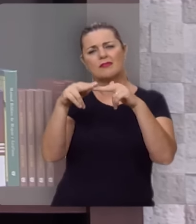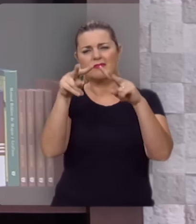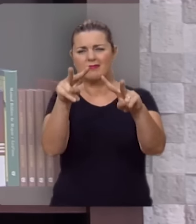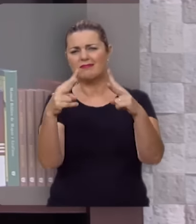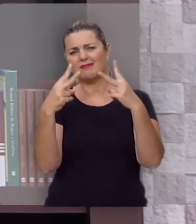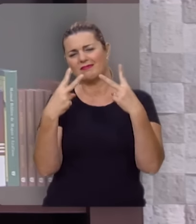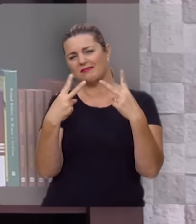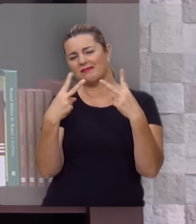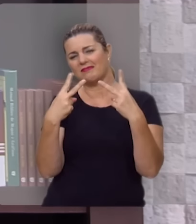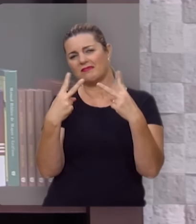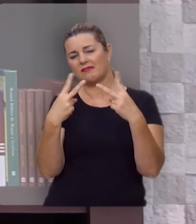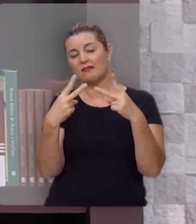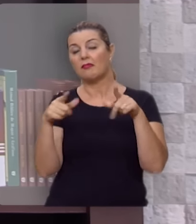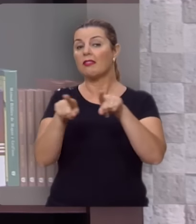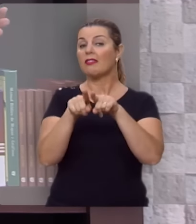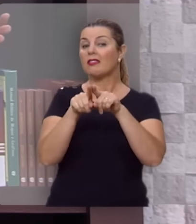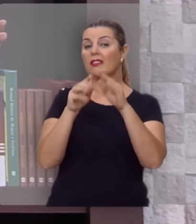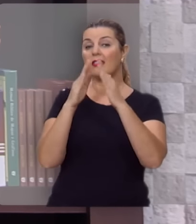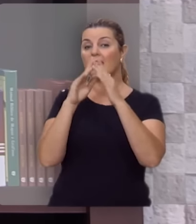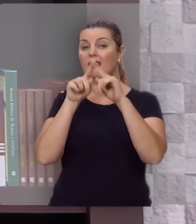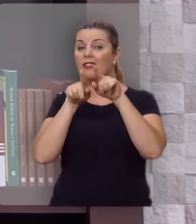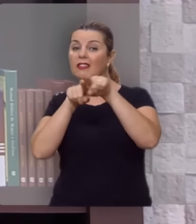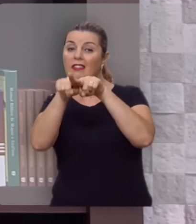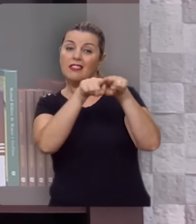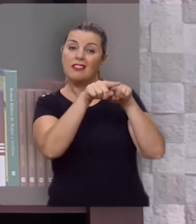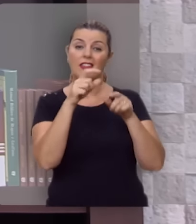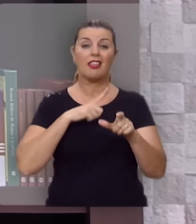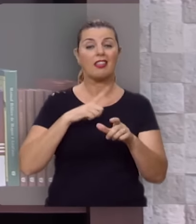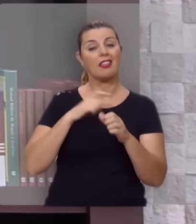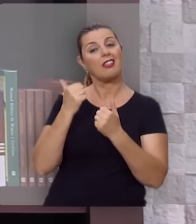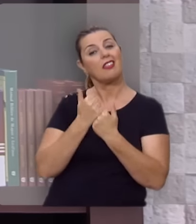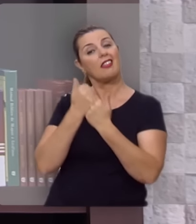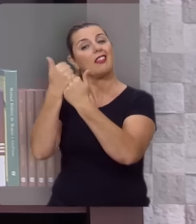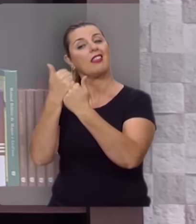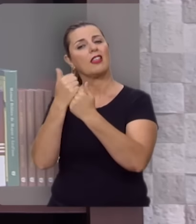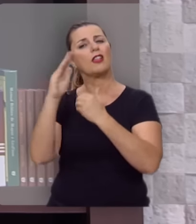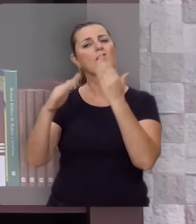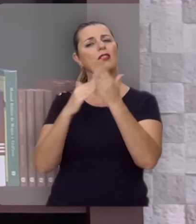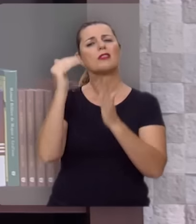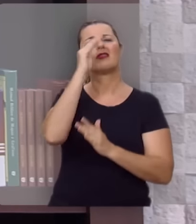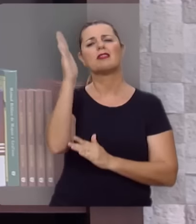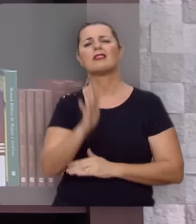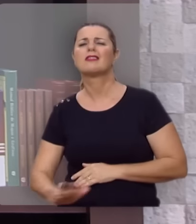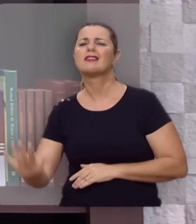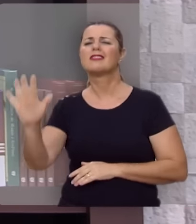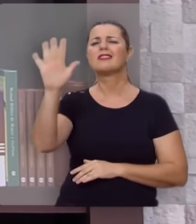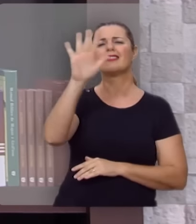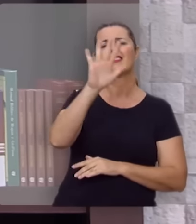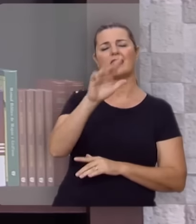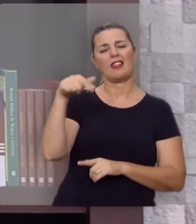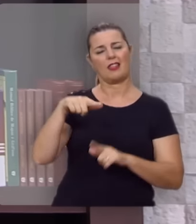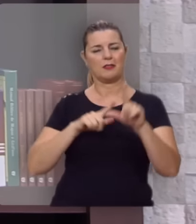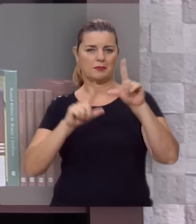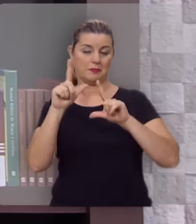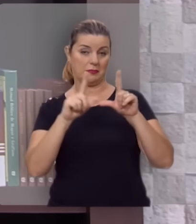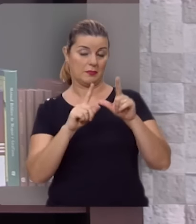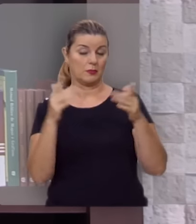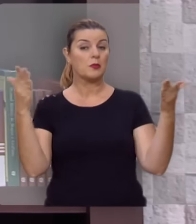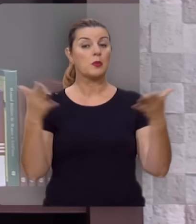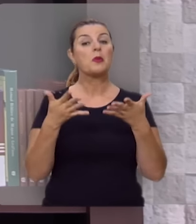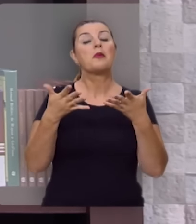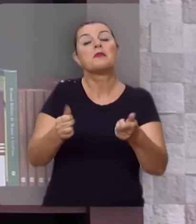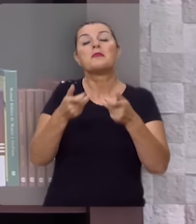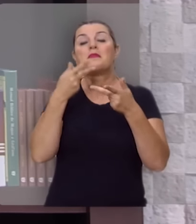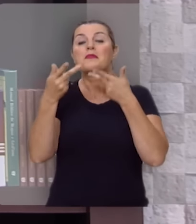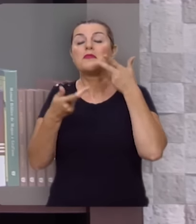sua audiência e as igrejas co-irmãs que têm apoiado em todo o Brasil este programa. Hoje